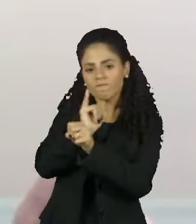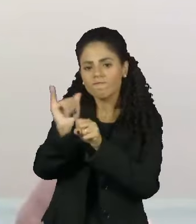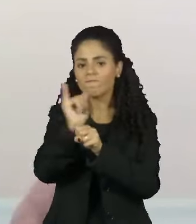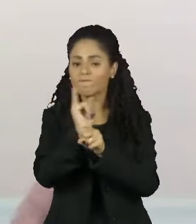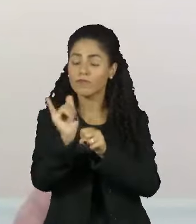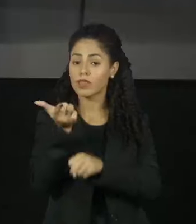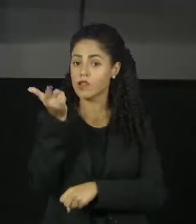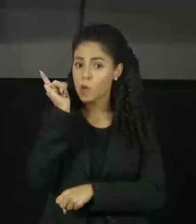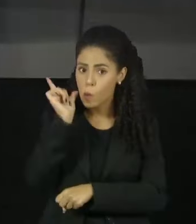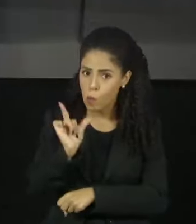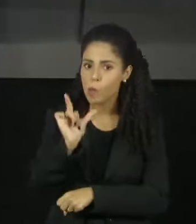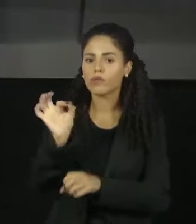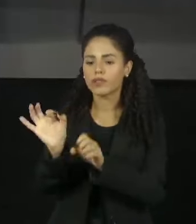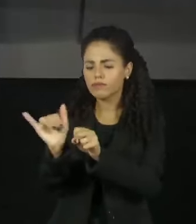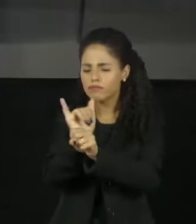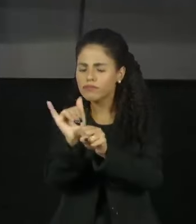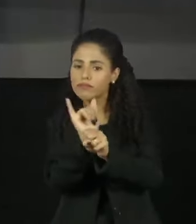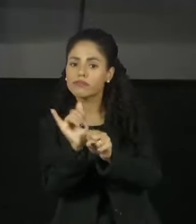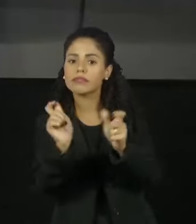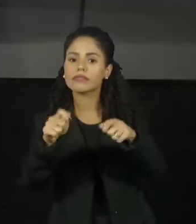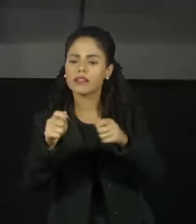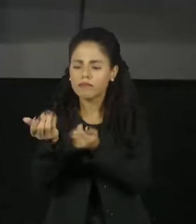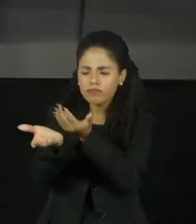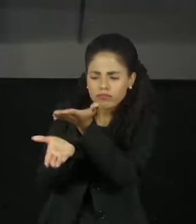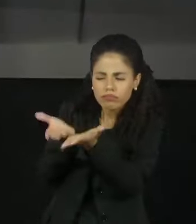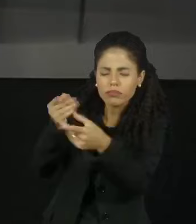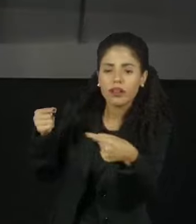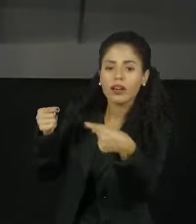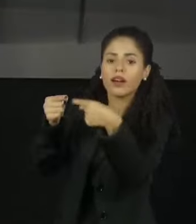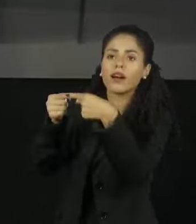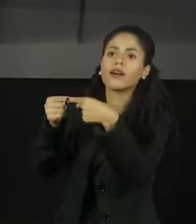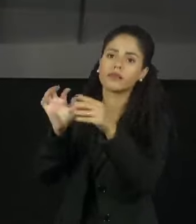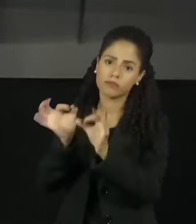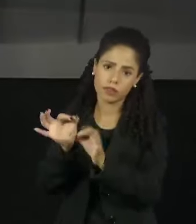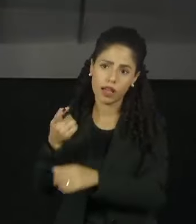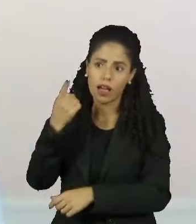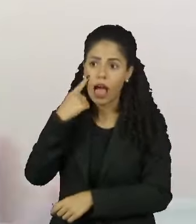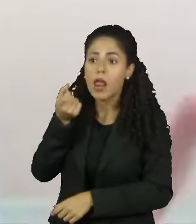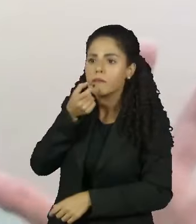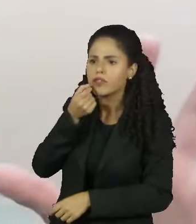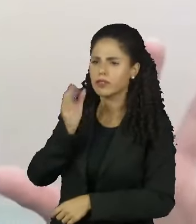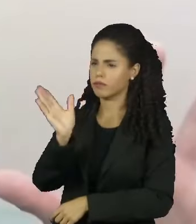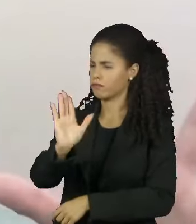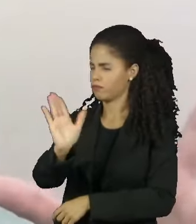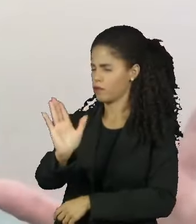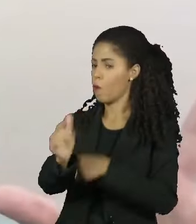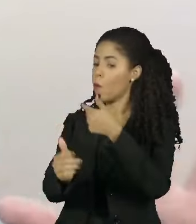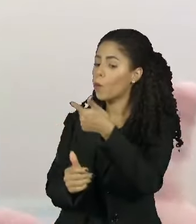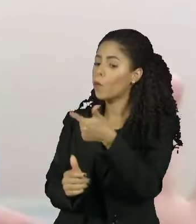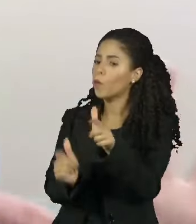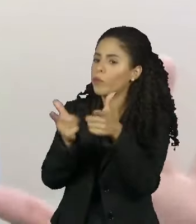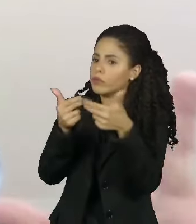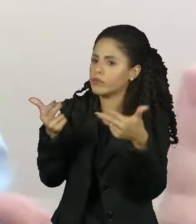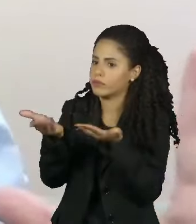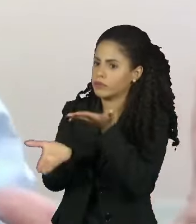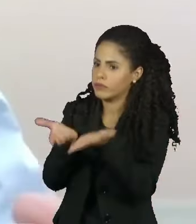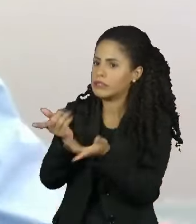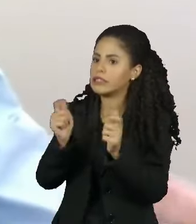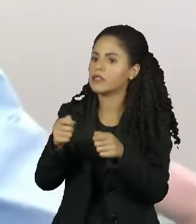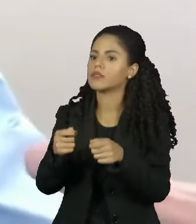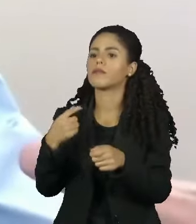questões, implementar estratégias de tratamento, que eu estou dizendo não medicação, então você consegue